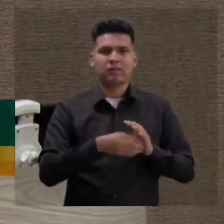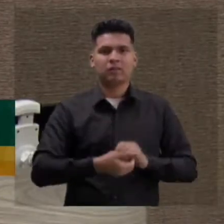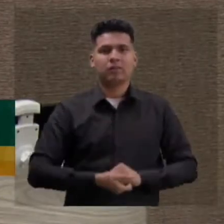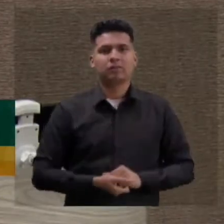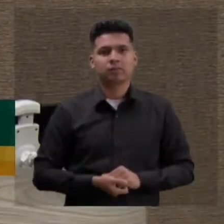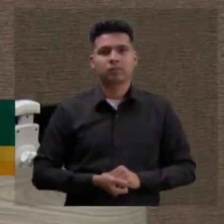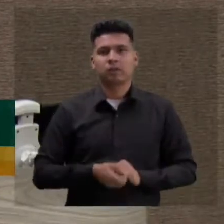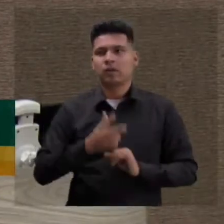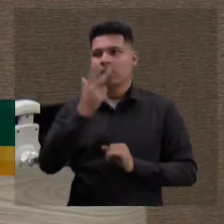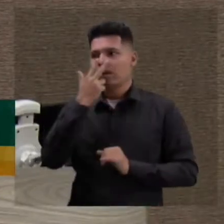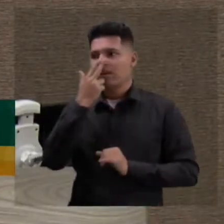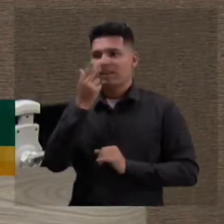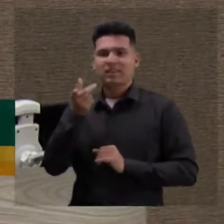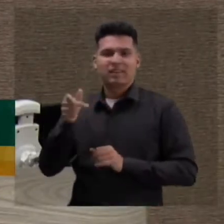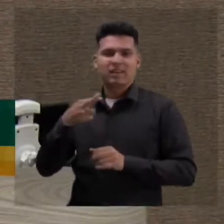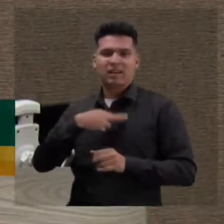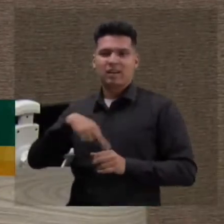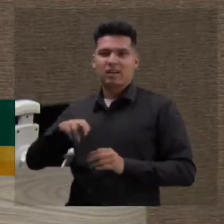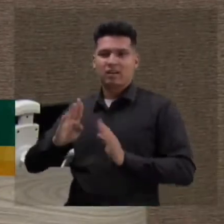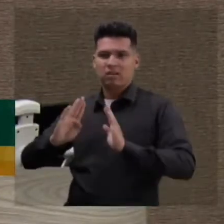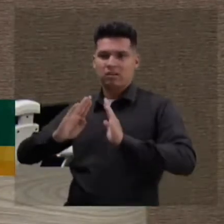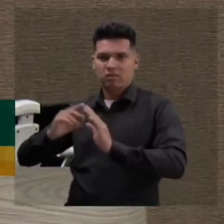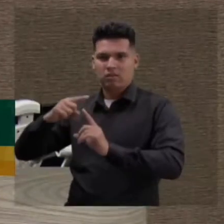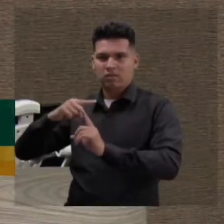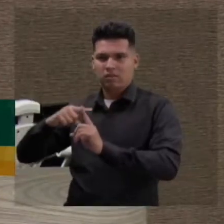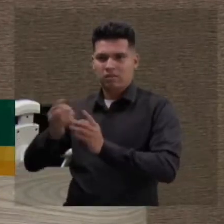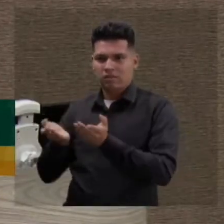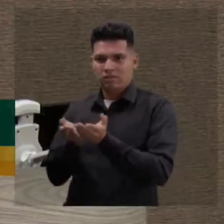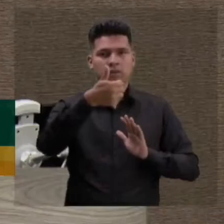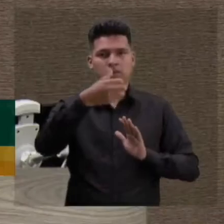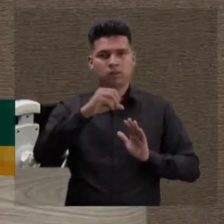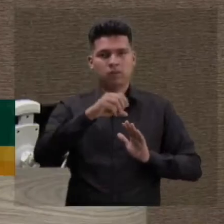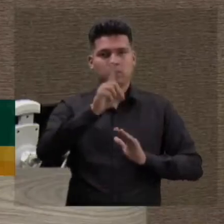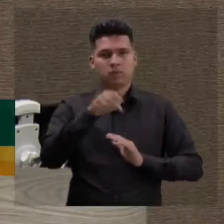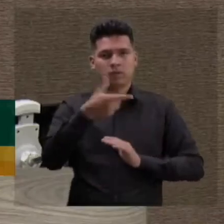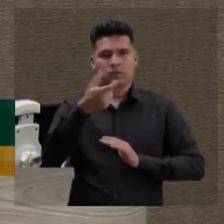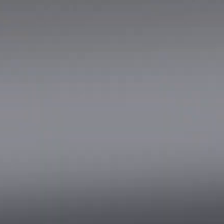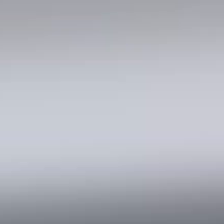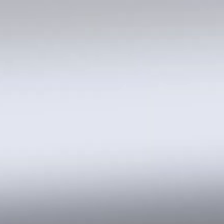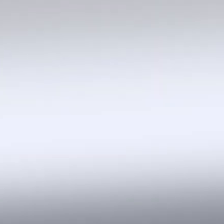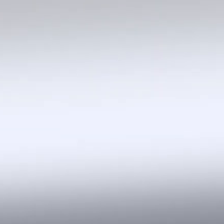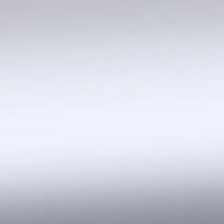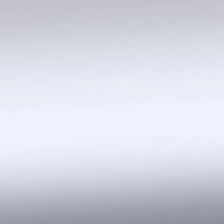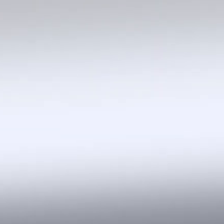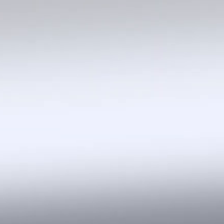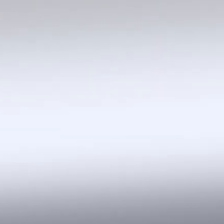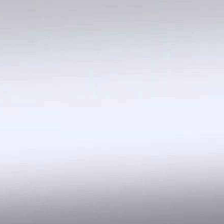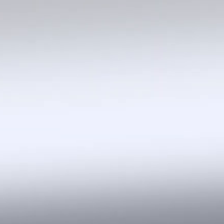religião cristã, que tem um gigantesco trabalho social no país. Tenho dito, presidente.